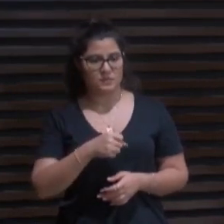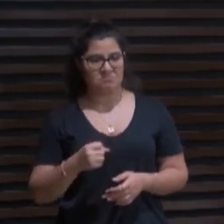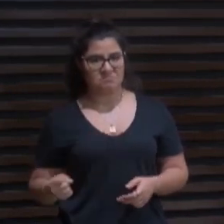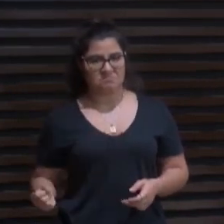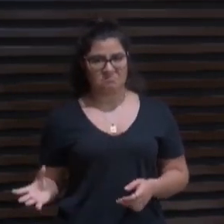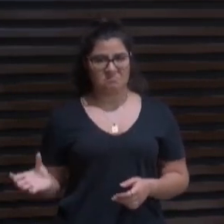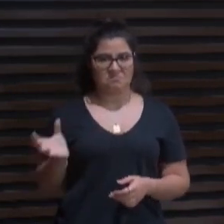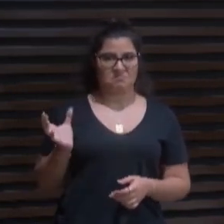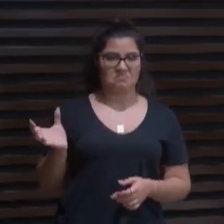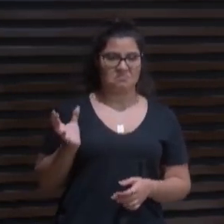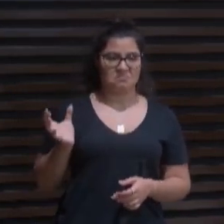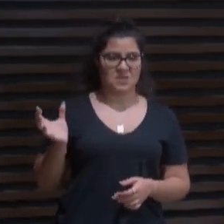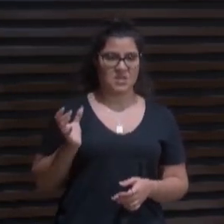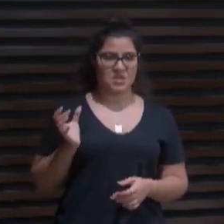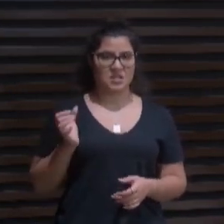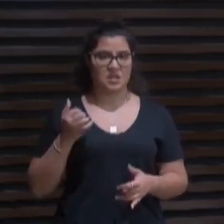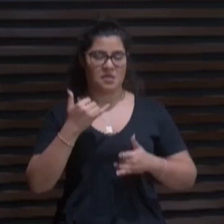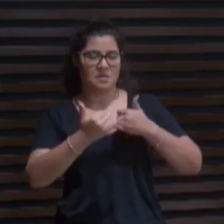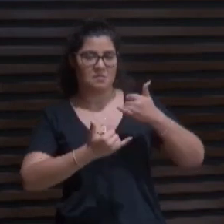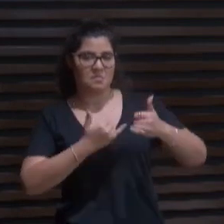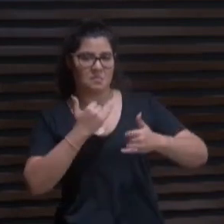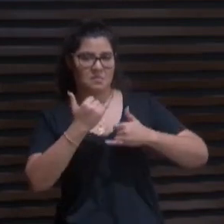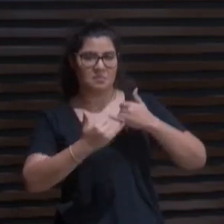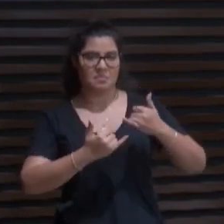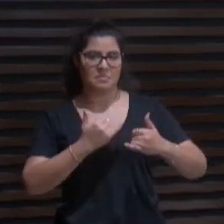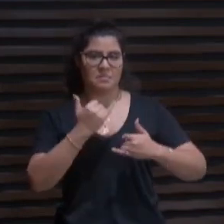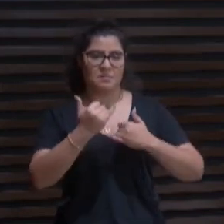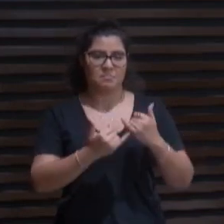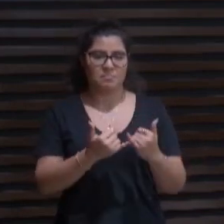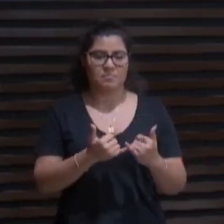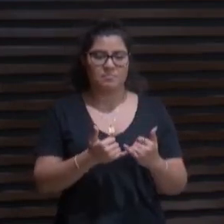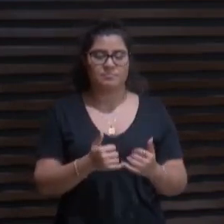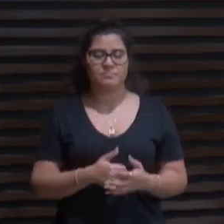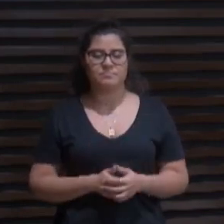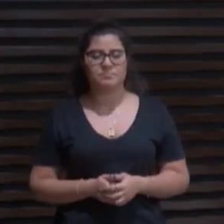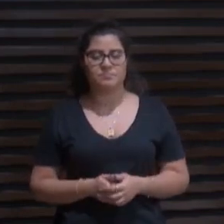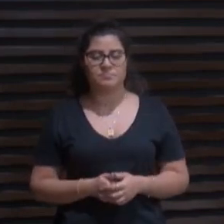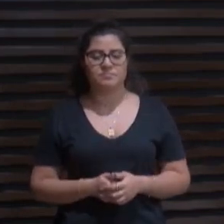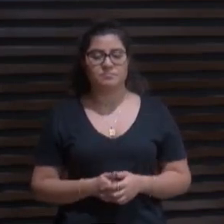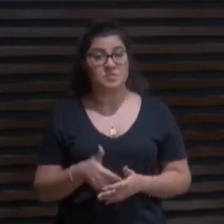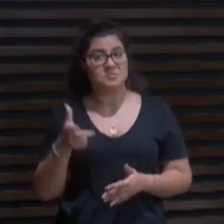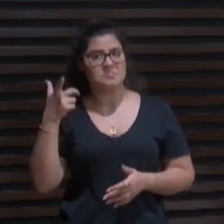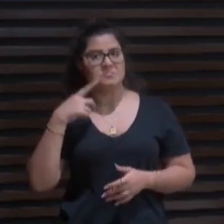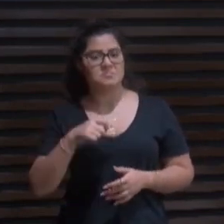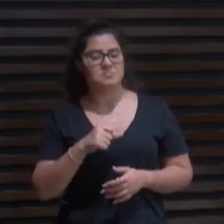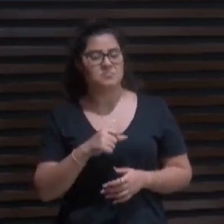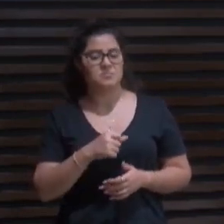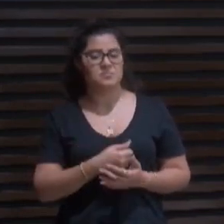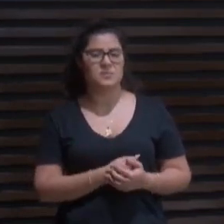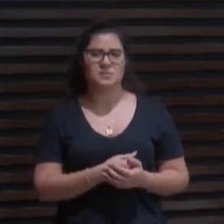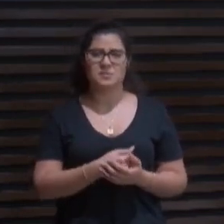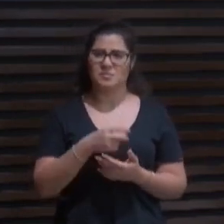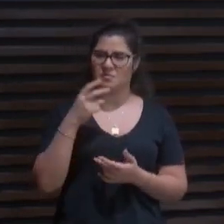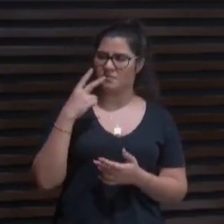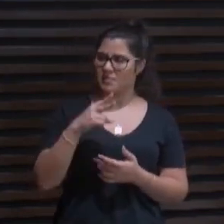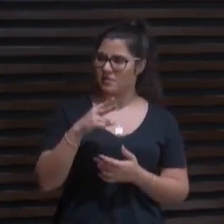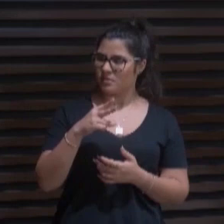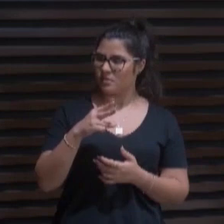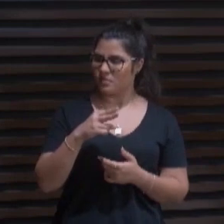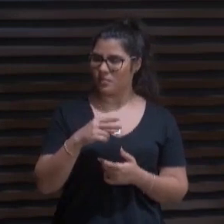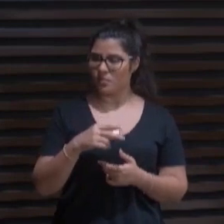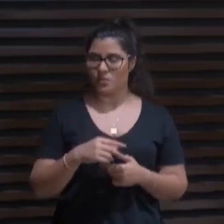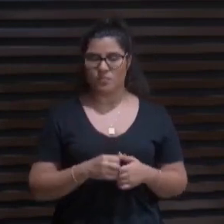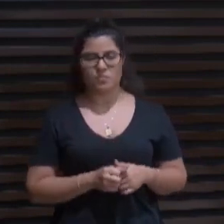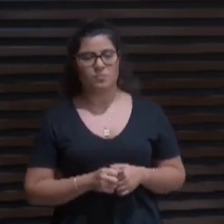Não lembro qual que era o jogo. Uma loto fácil, assim, da vida. Ele ganhou e olhou, conferiu o número. Ah,